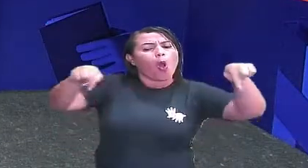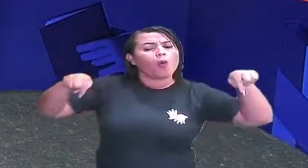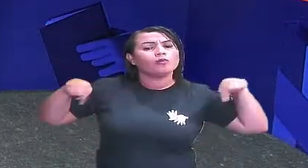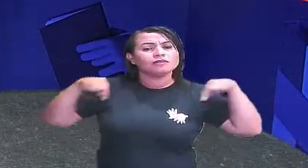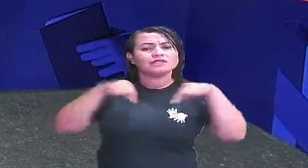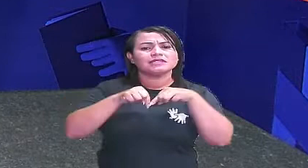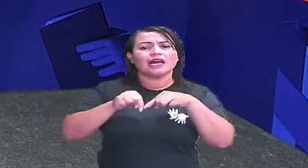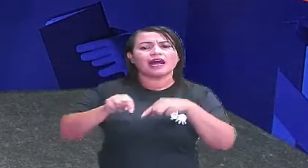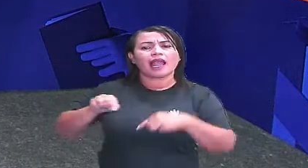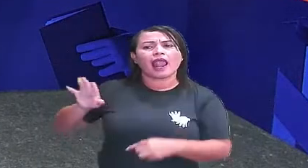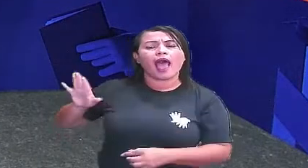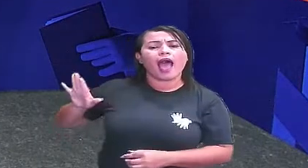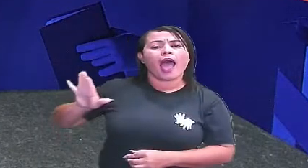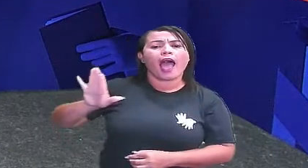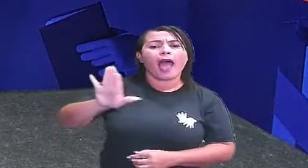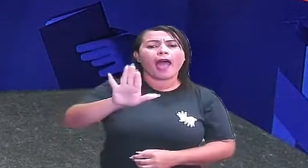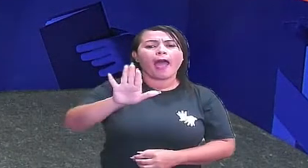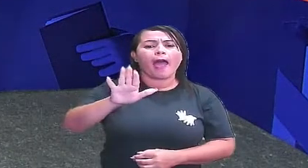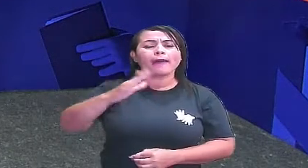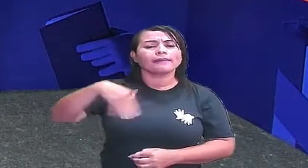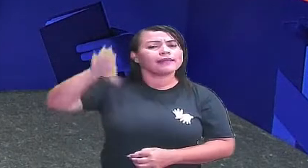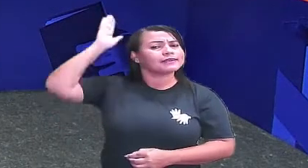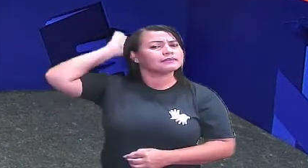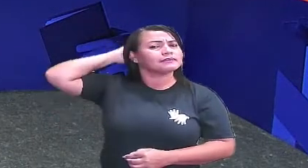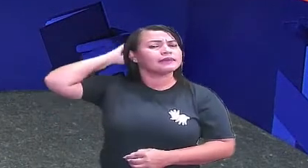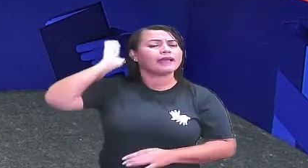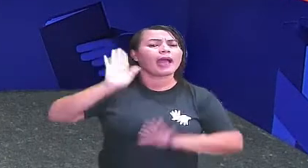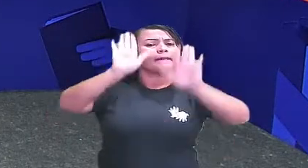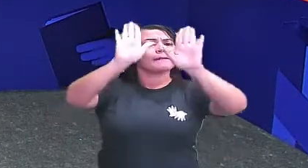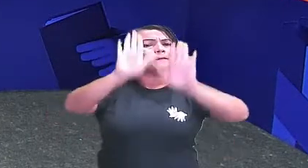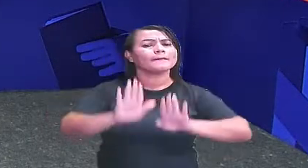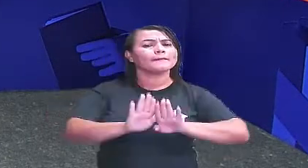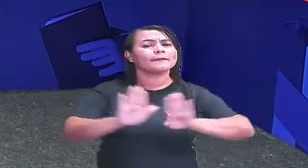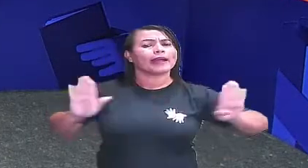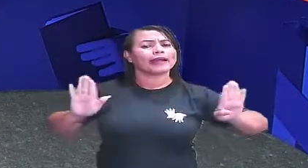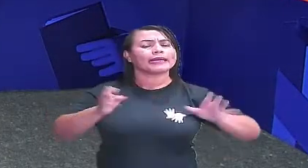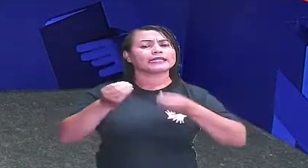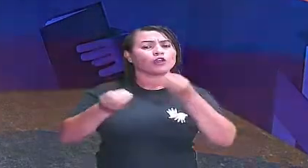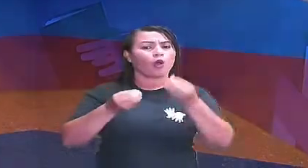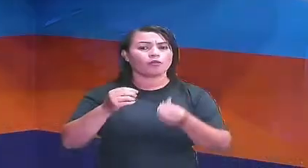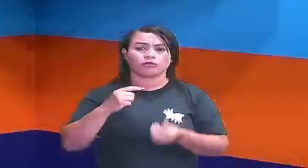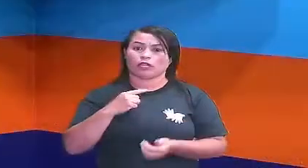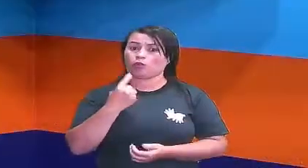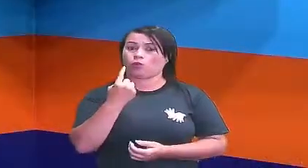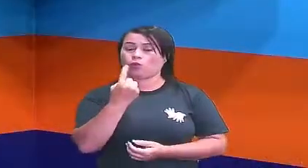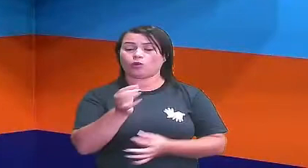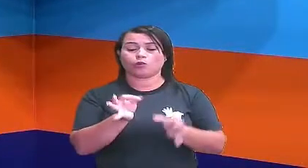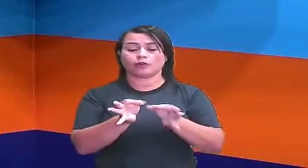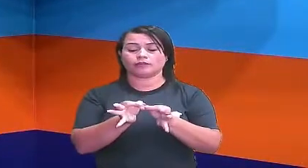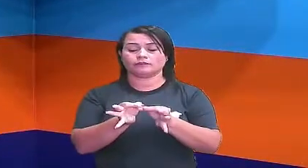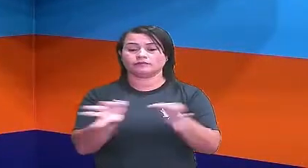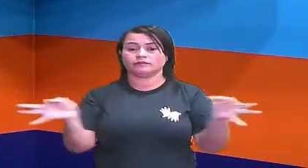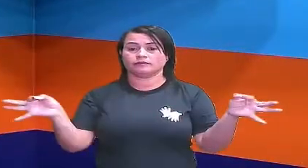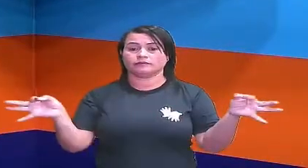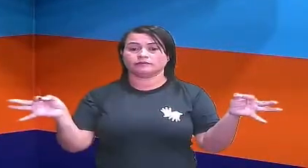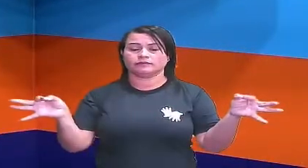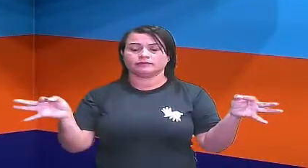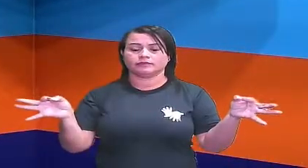dessa parede aqui que está atrás de mim? Então, eu só tenho uma única dimensão,